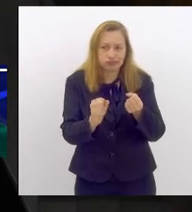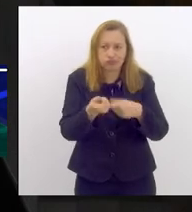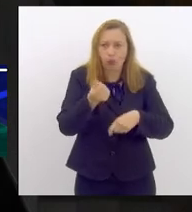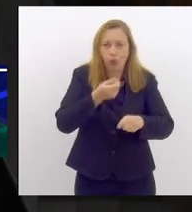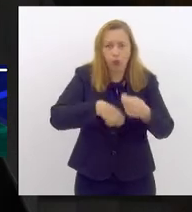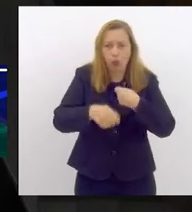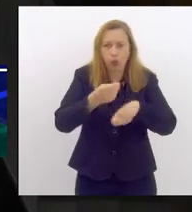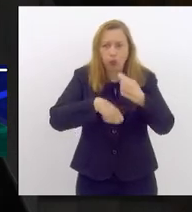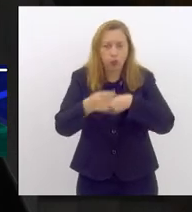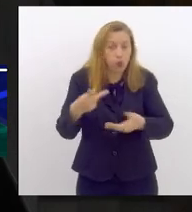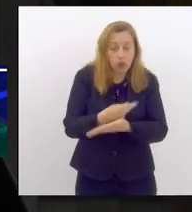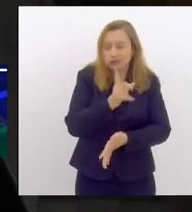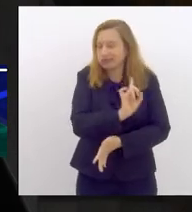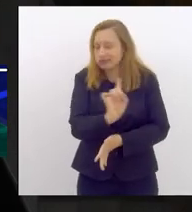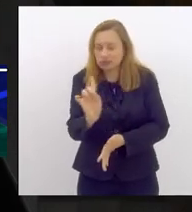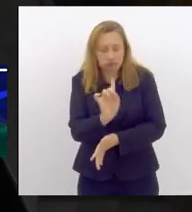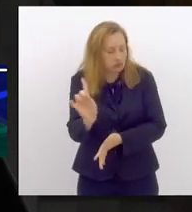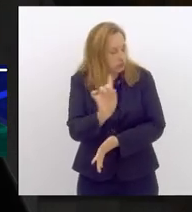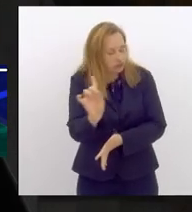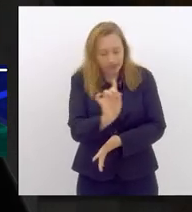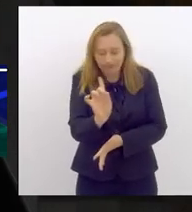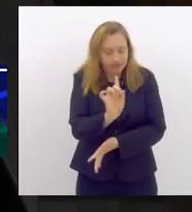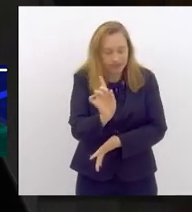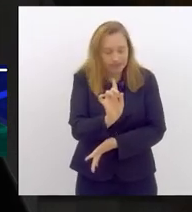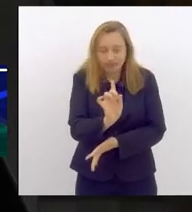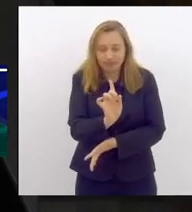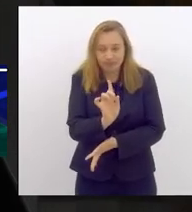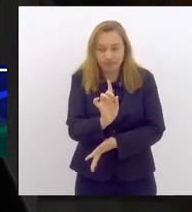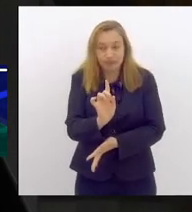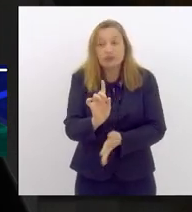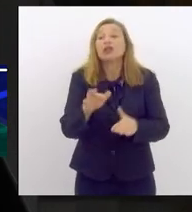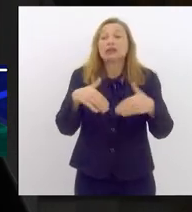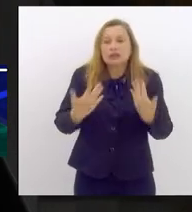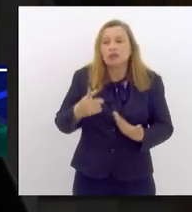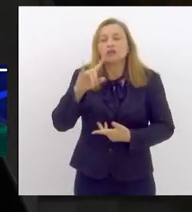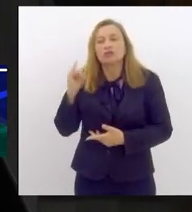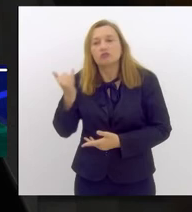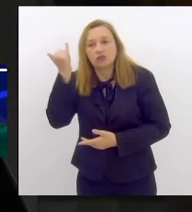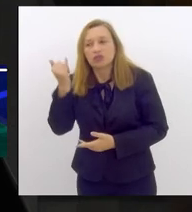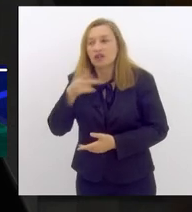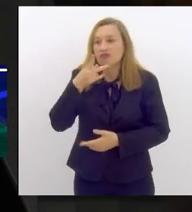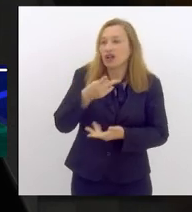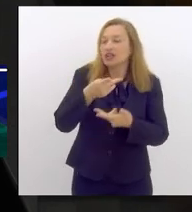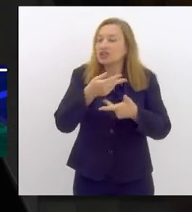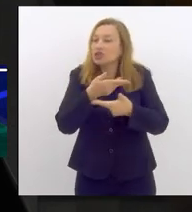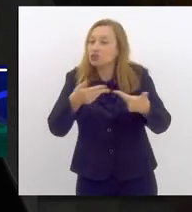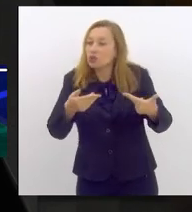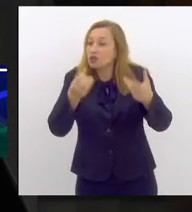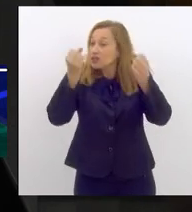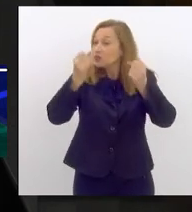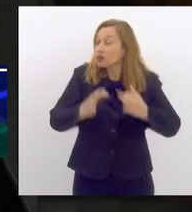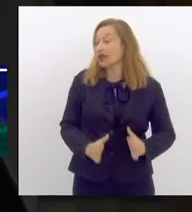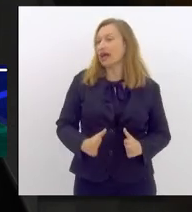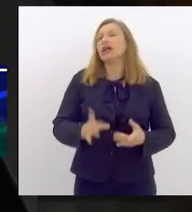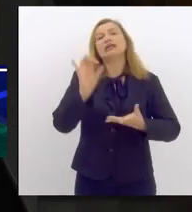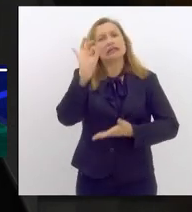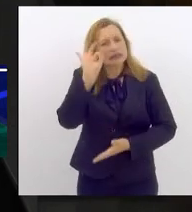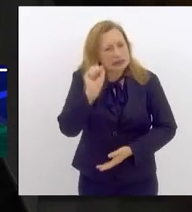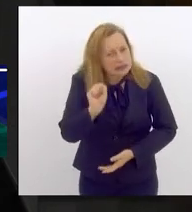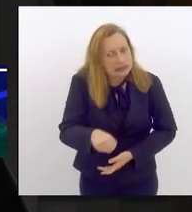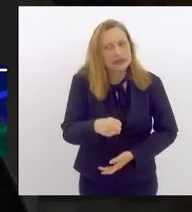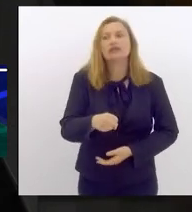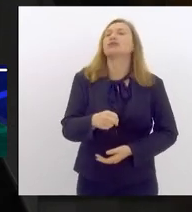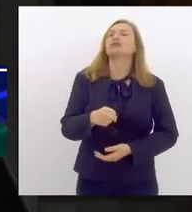Econômica que começou a acontecer nada disso ele finalmente nada disso é muito importante falar essas coisas abertamente Porque isto sim